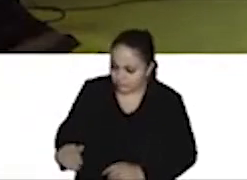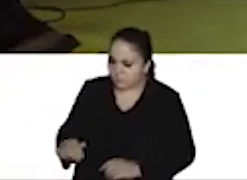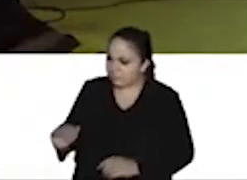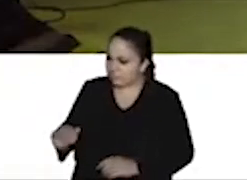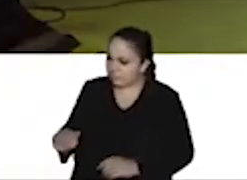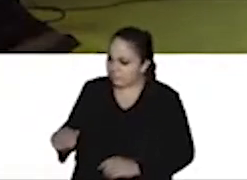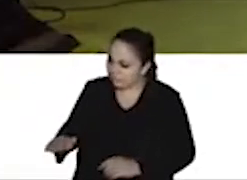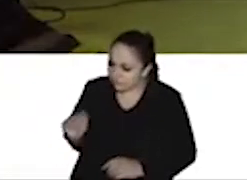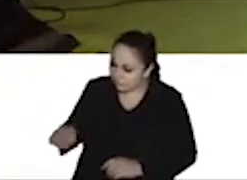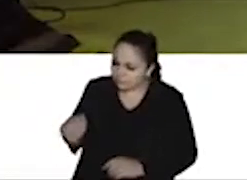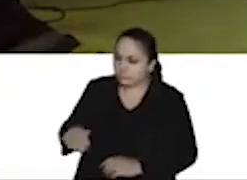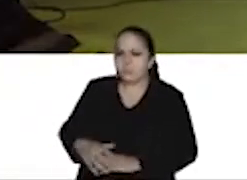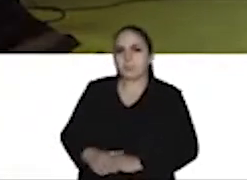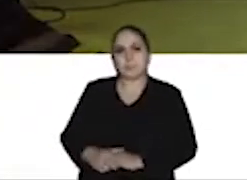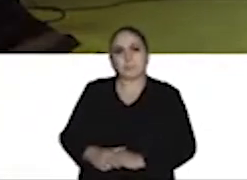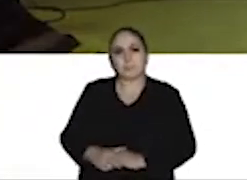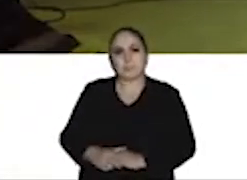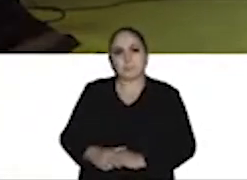Dourado?